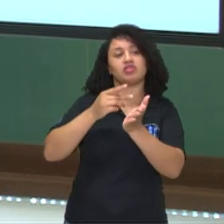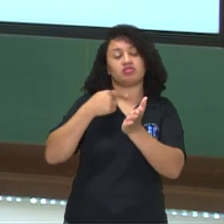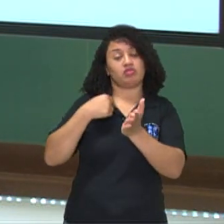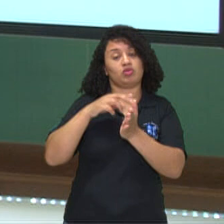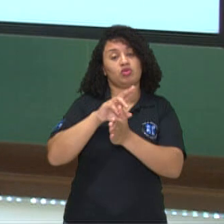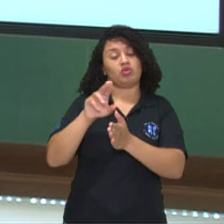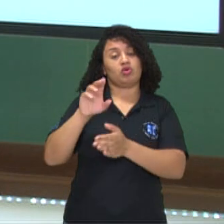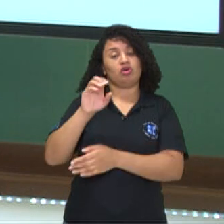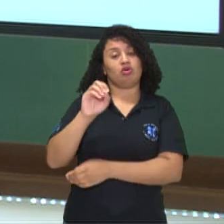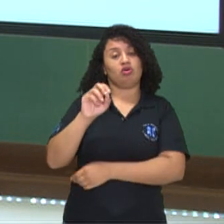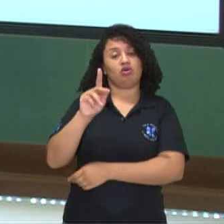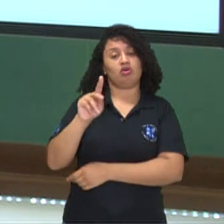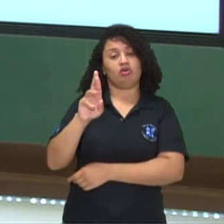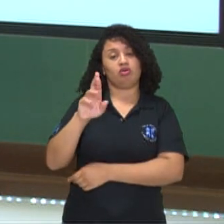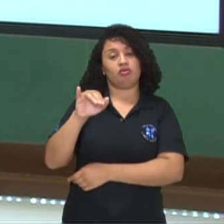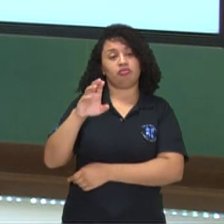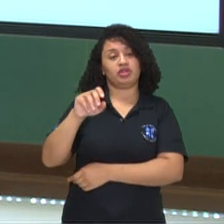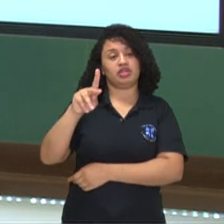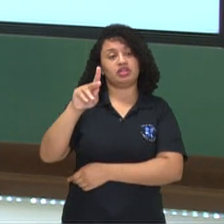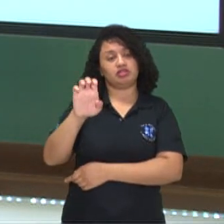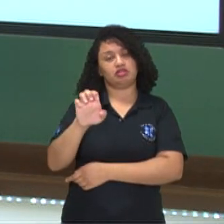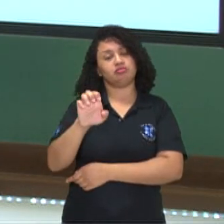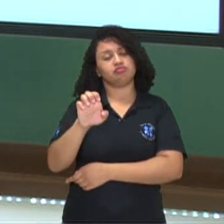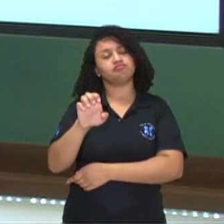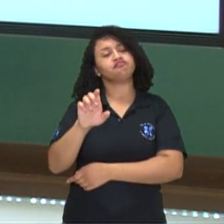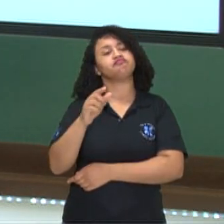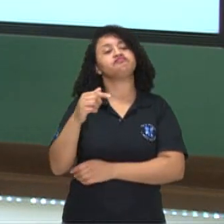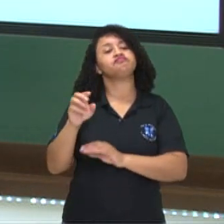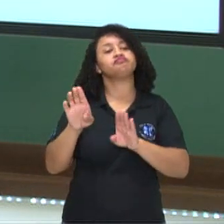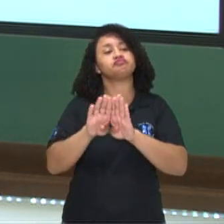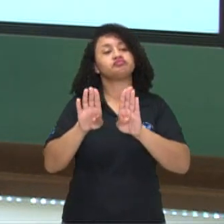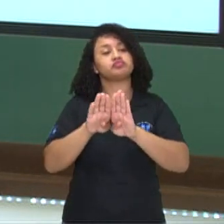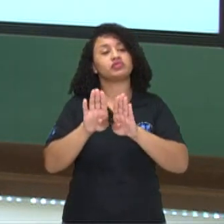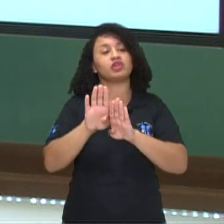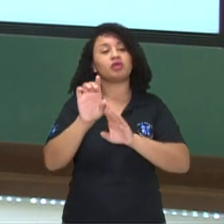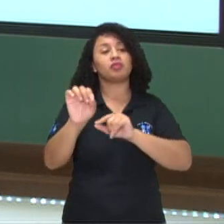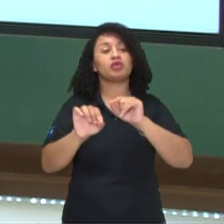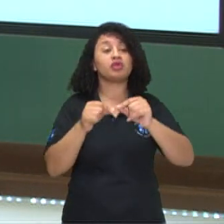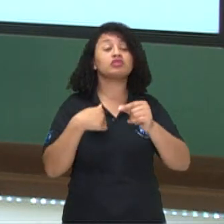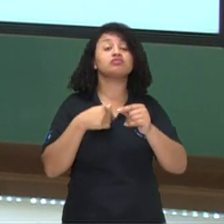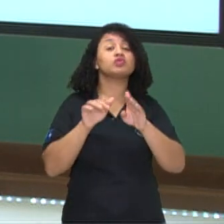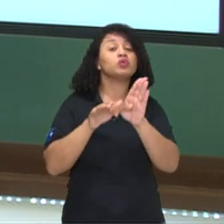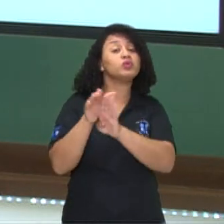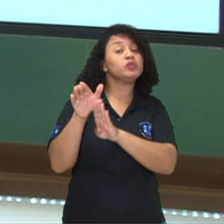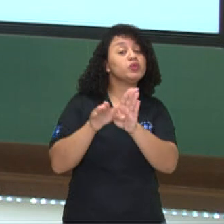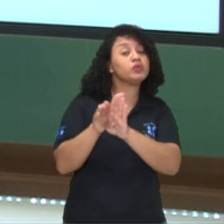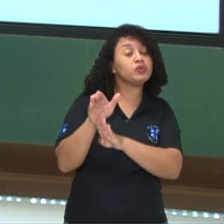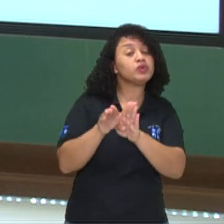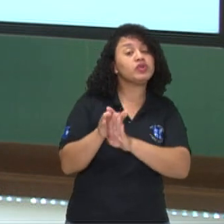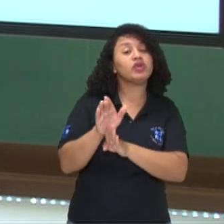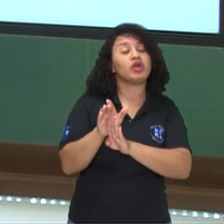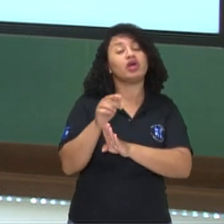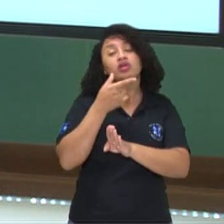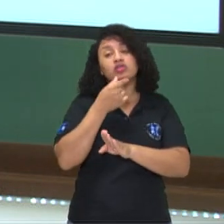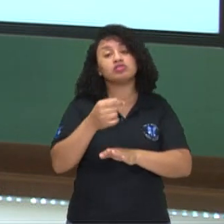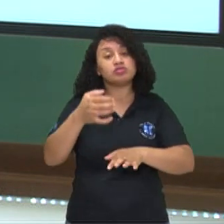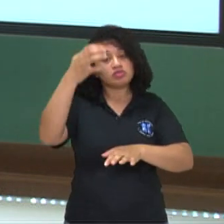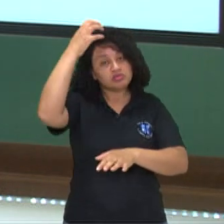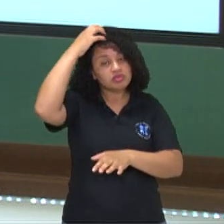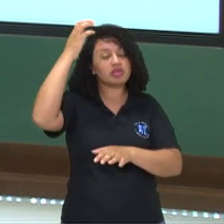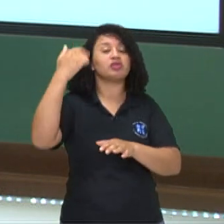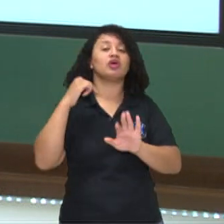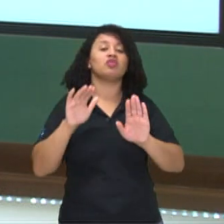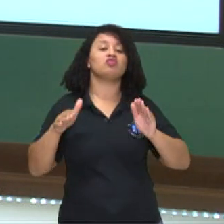né? Ou a Arte de Governar, trazendo conselhos para que o príncipe, né, o rei, centralize e mantenha a